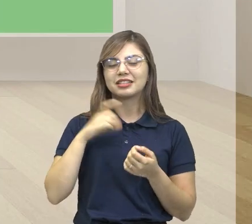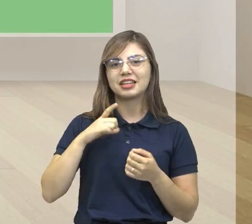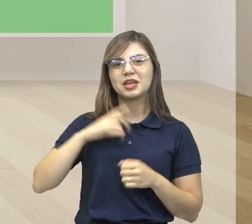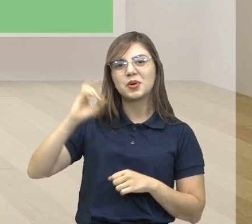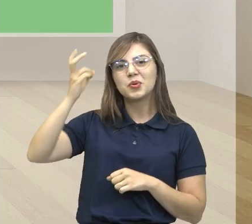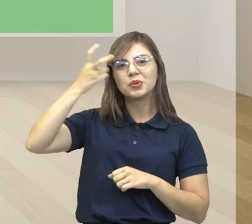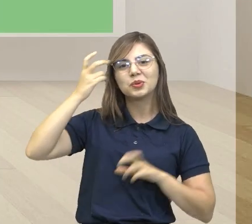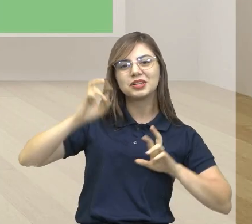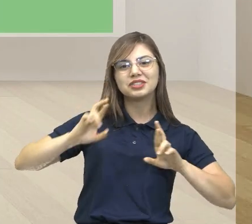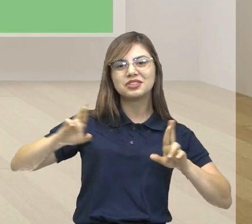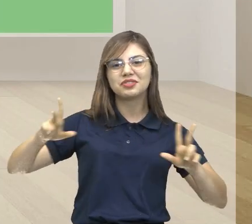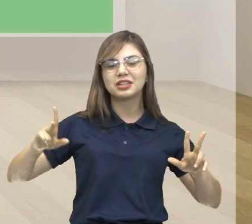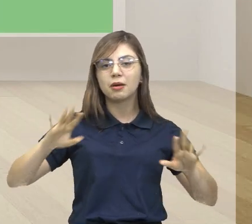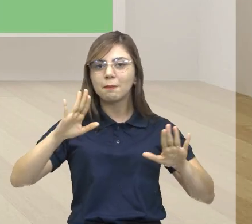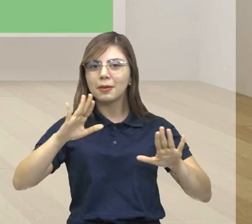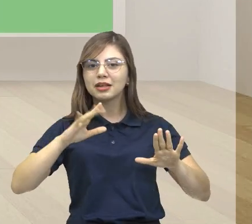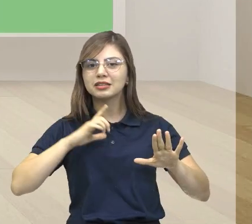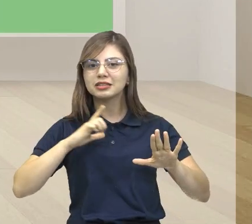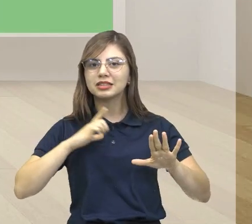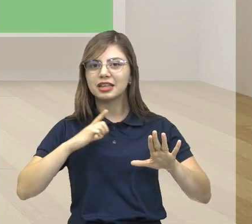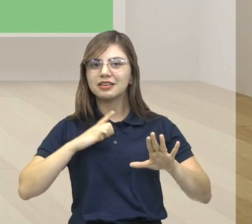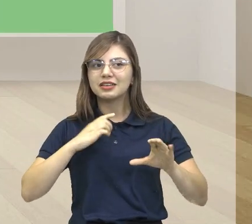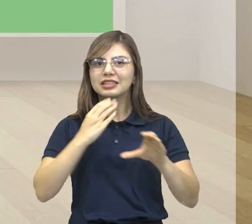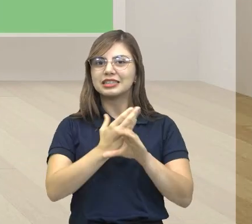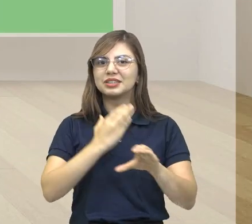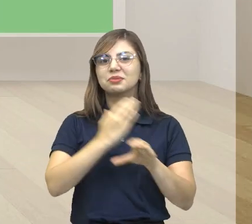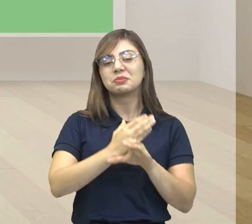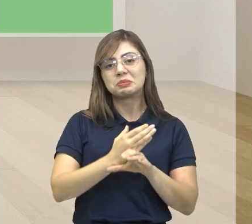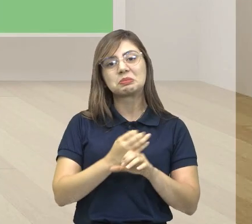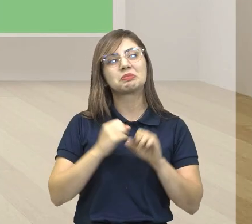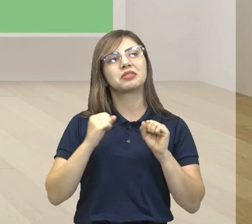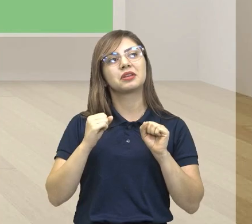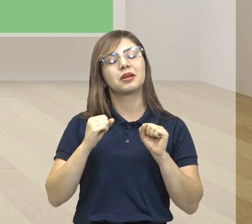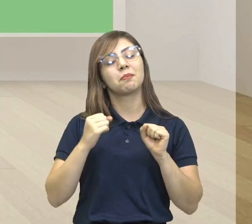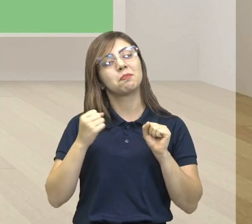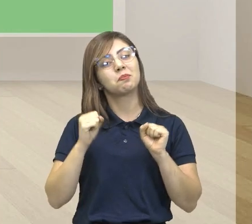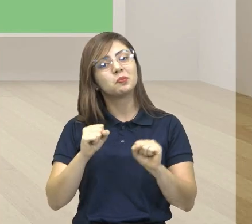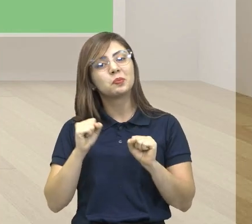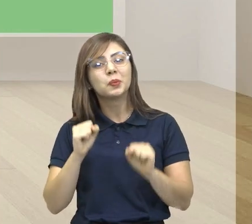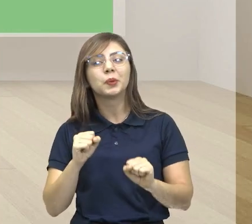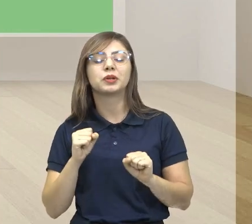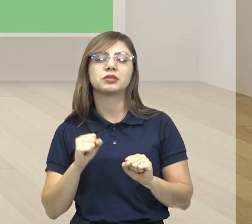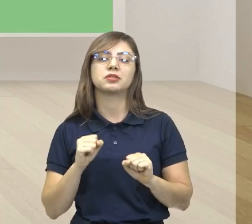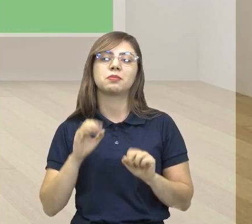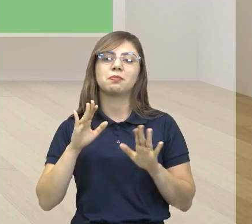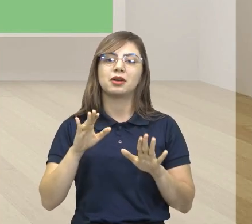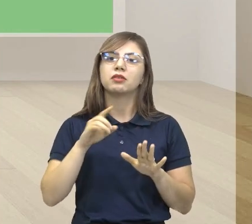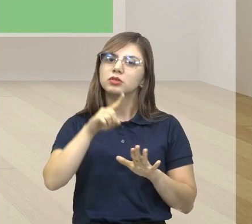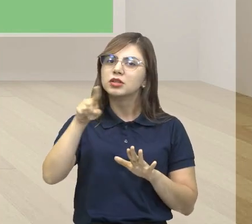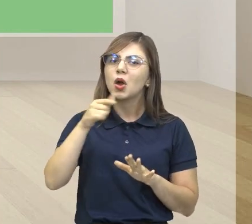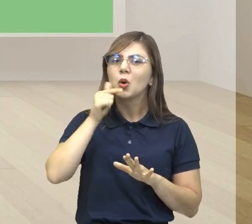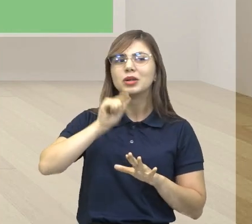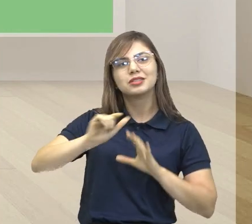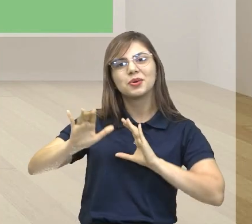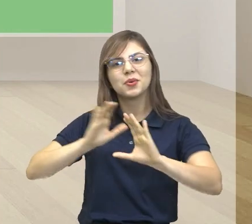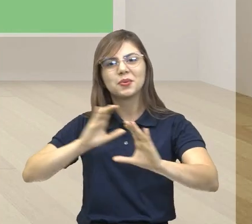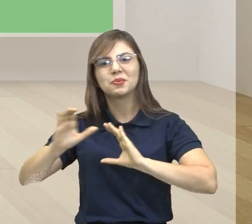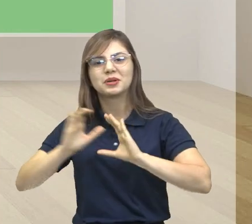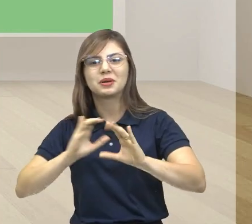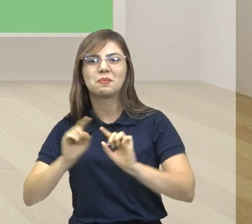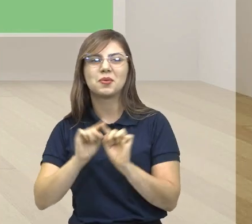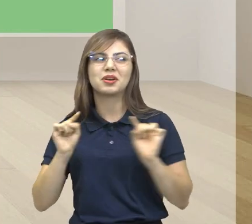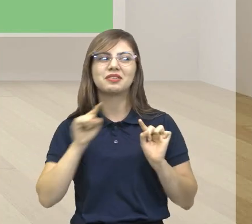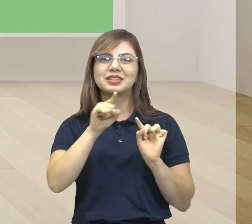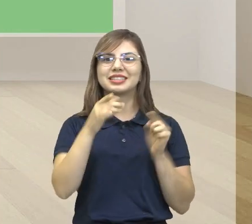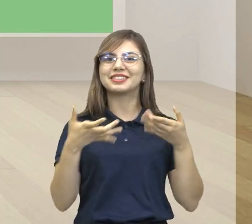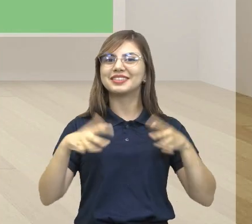ela interferiu na comunicação? Isso pode acontecer. Isso não vai impedir uma comunicação efetiva, porque daí se você explicar